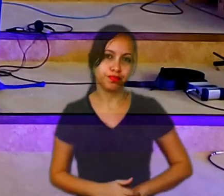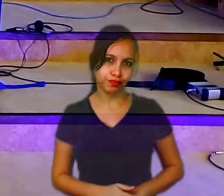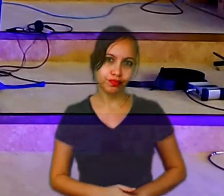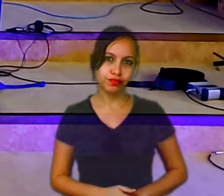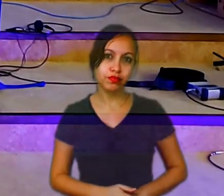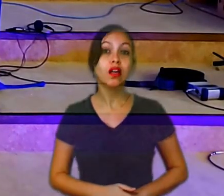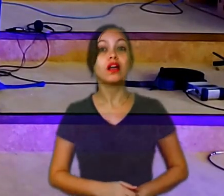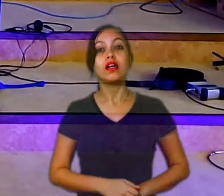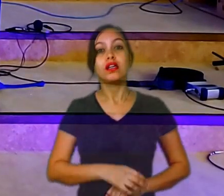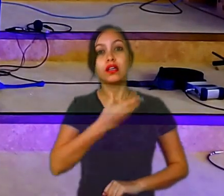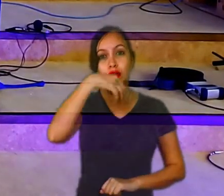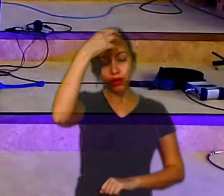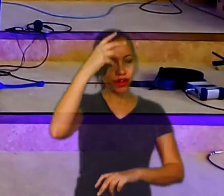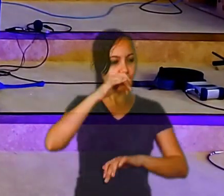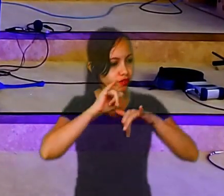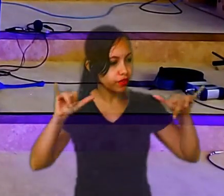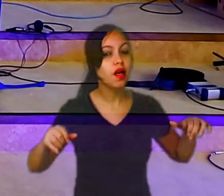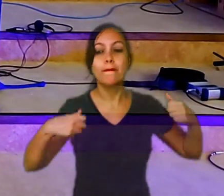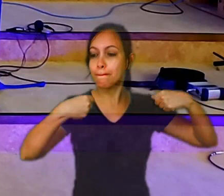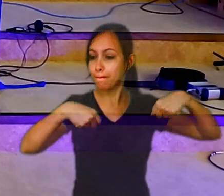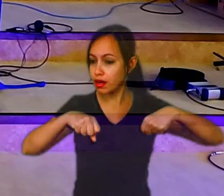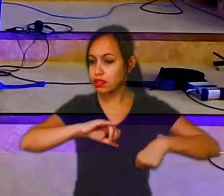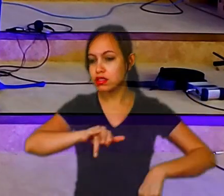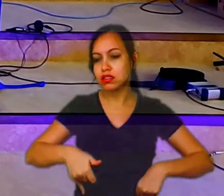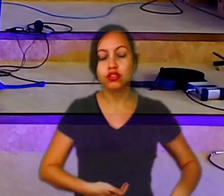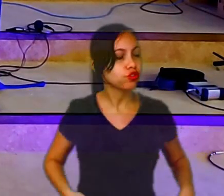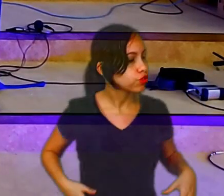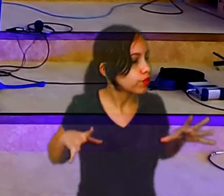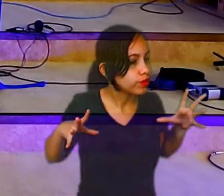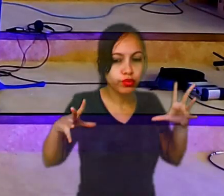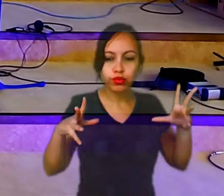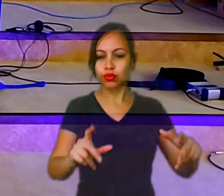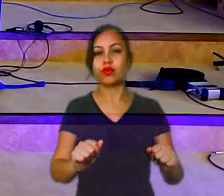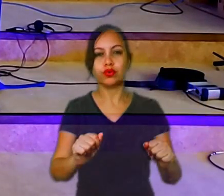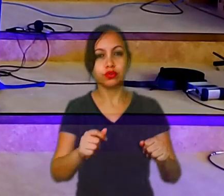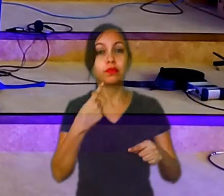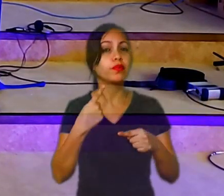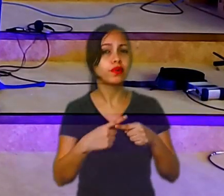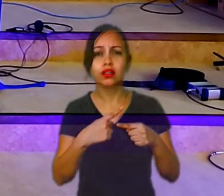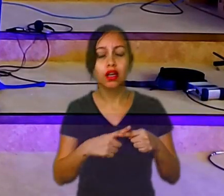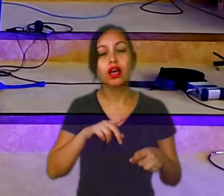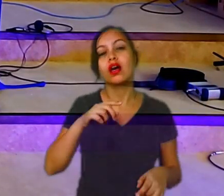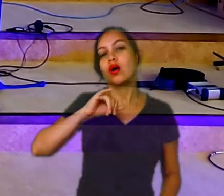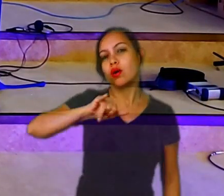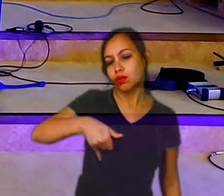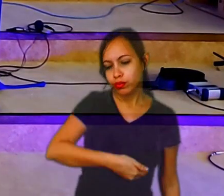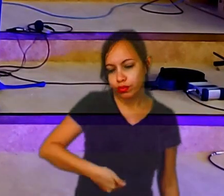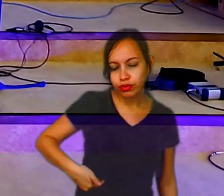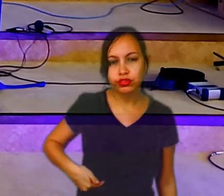determinou um jejum em Israel. Queridos, o jejum, ele tem